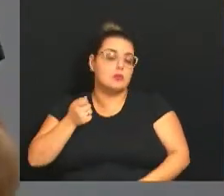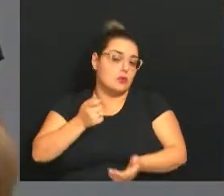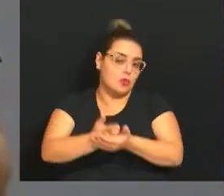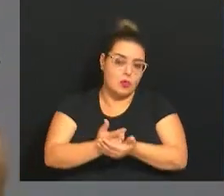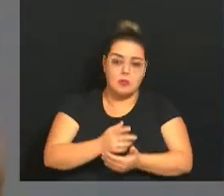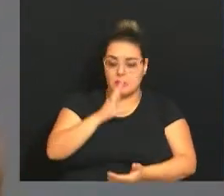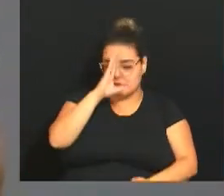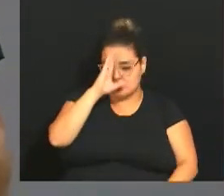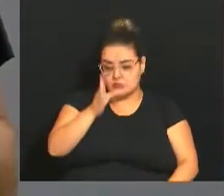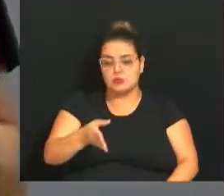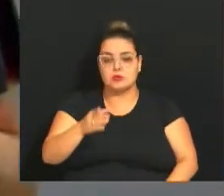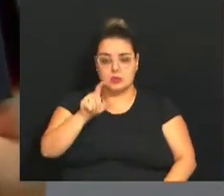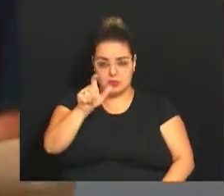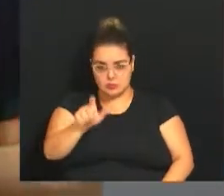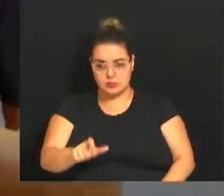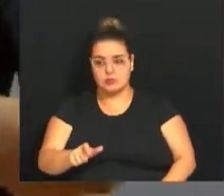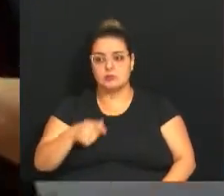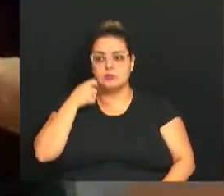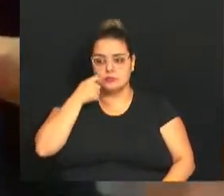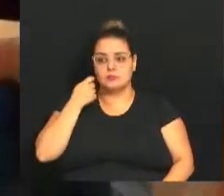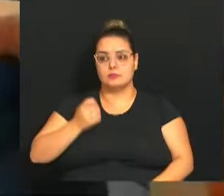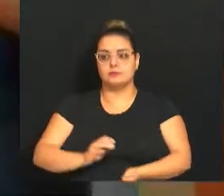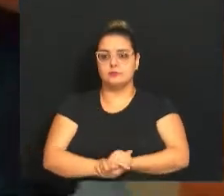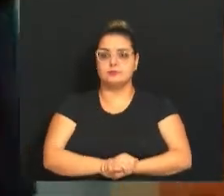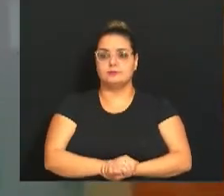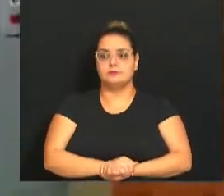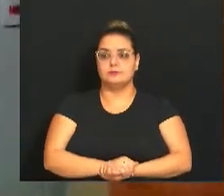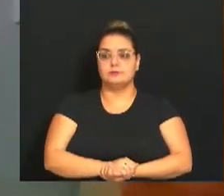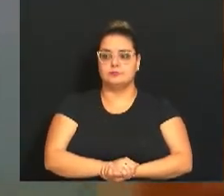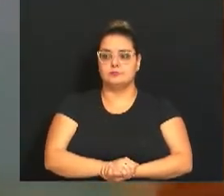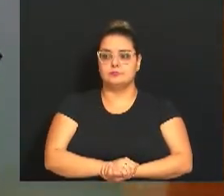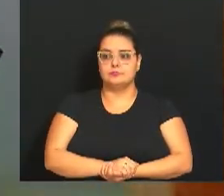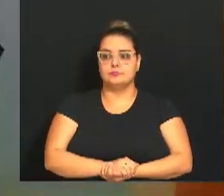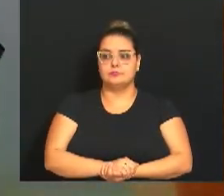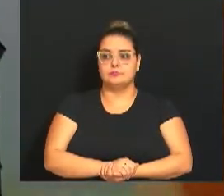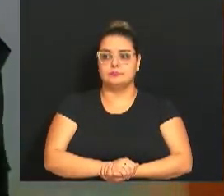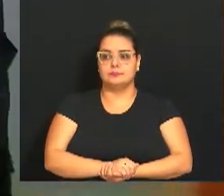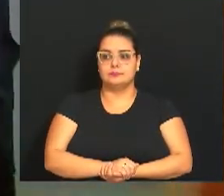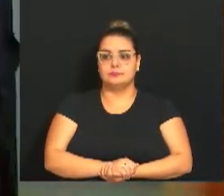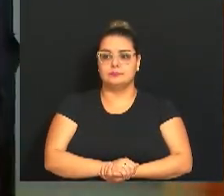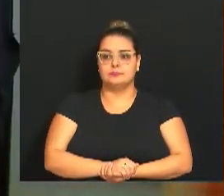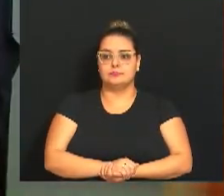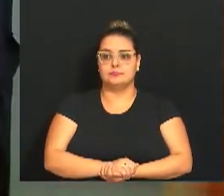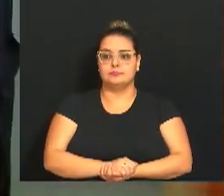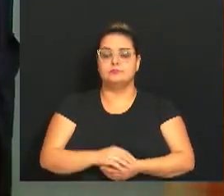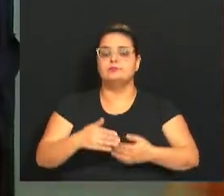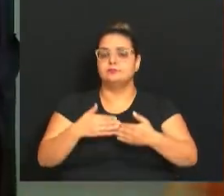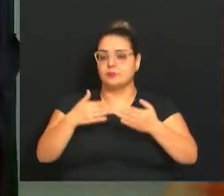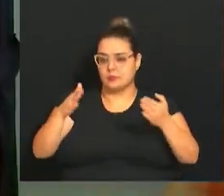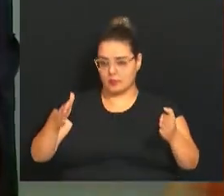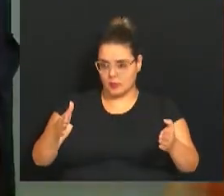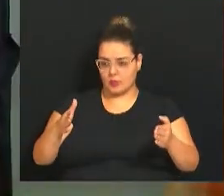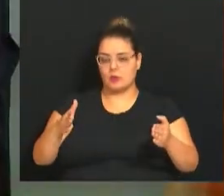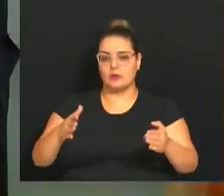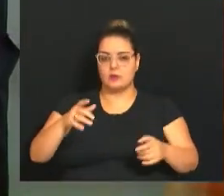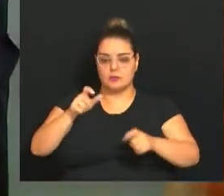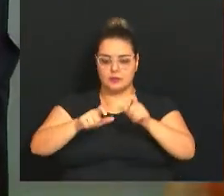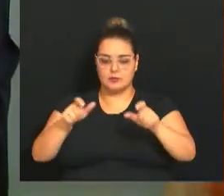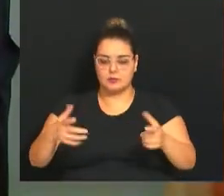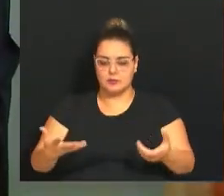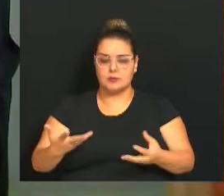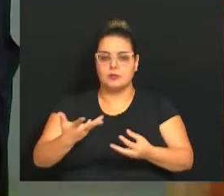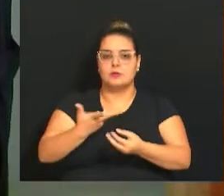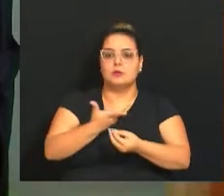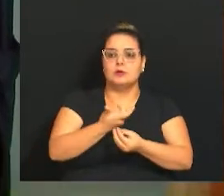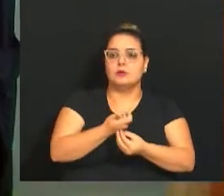diretamente dos artistas. Você estava me falando que aqui você normalmente abre espaço para alguns artistas que